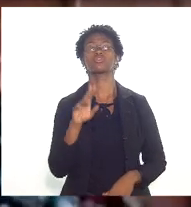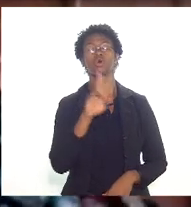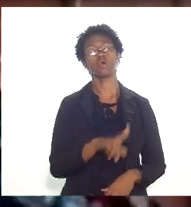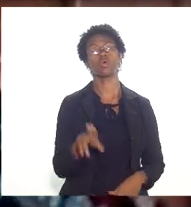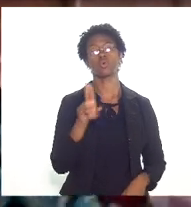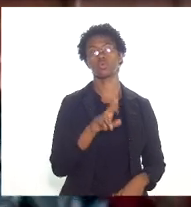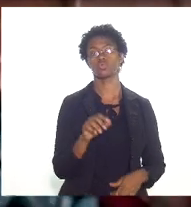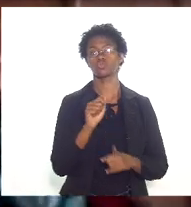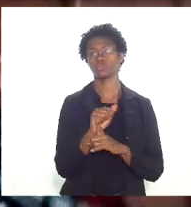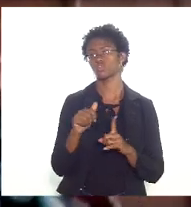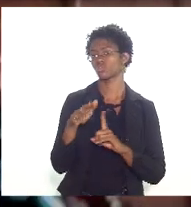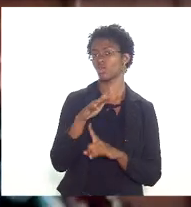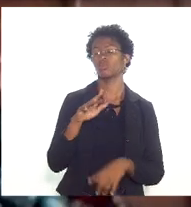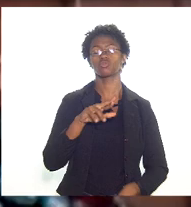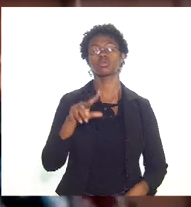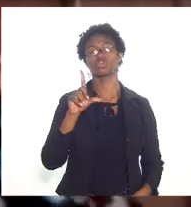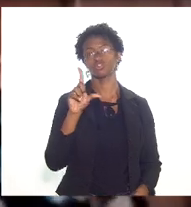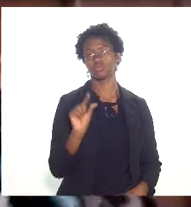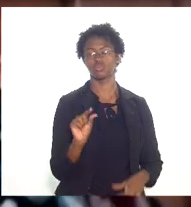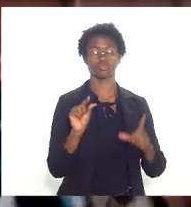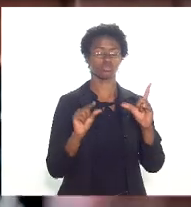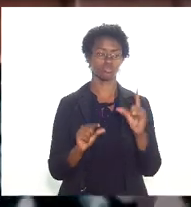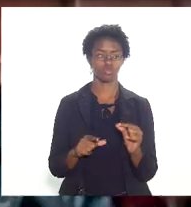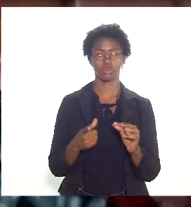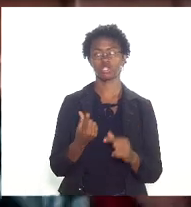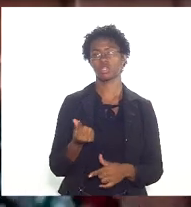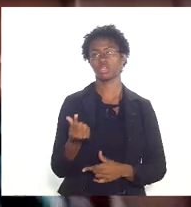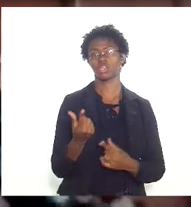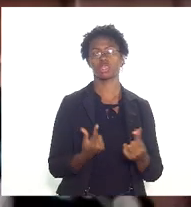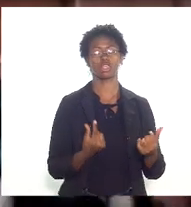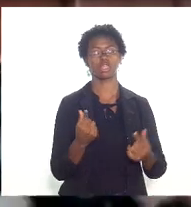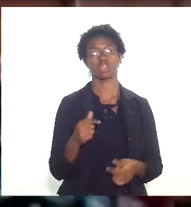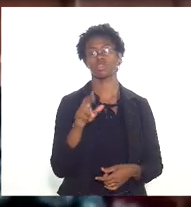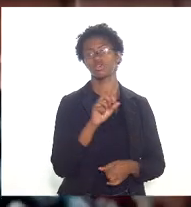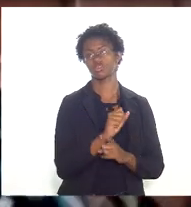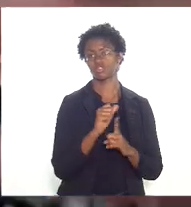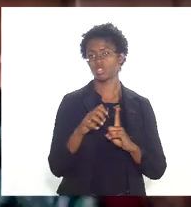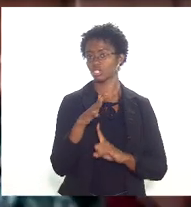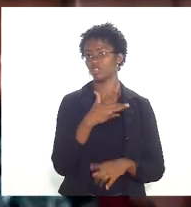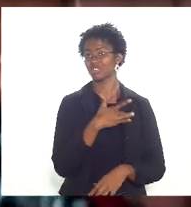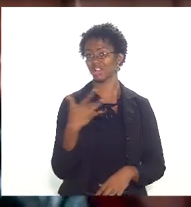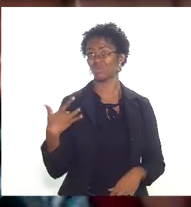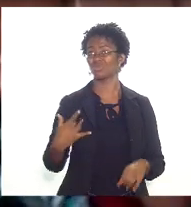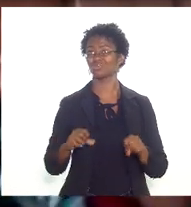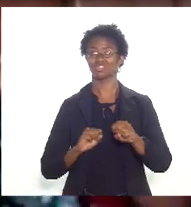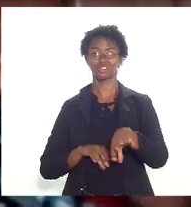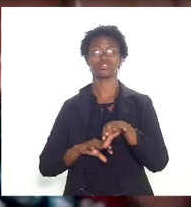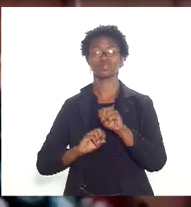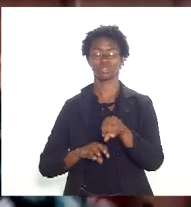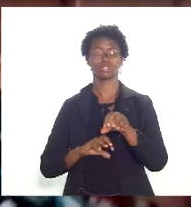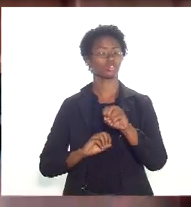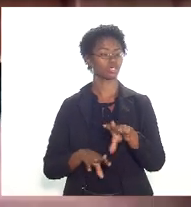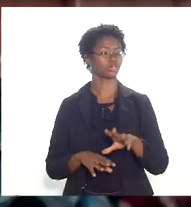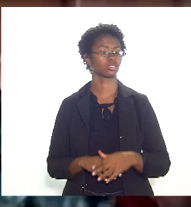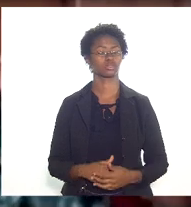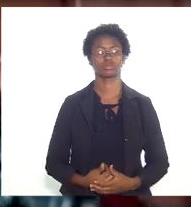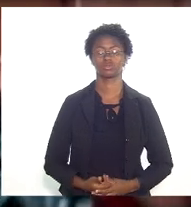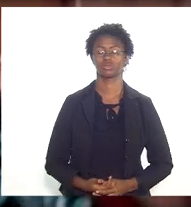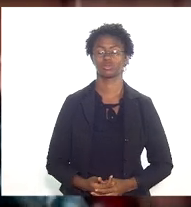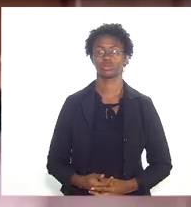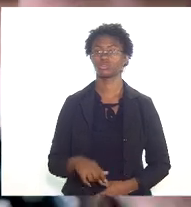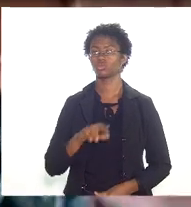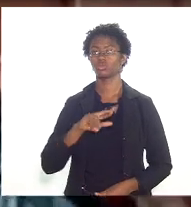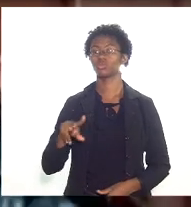não é reduzir gasto social não é reduzir gasto saúde e educação e não é